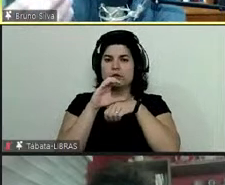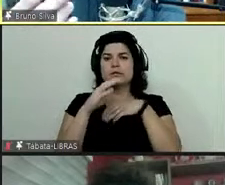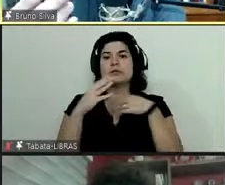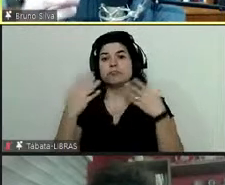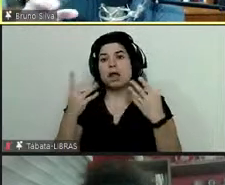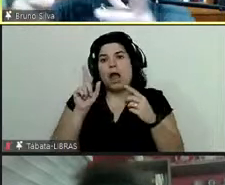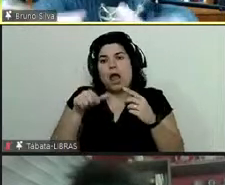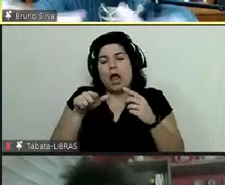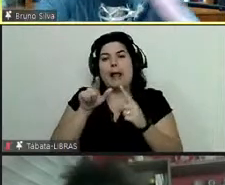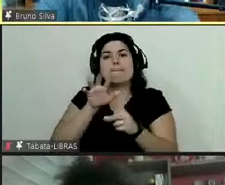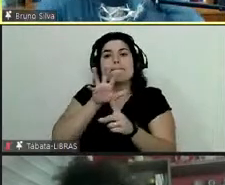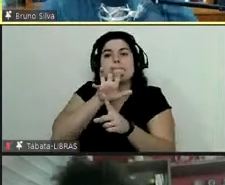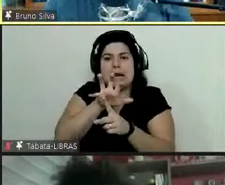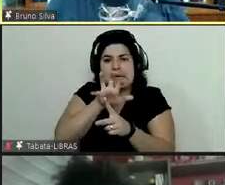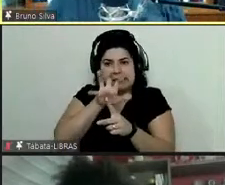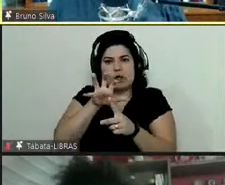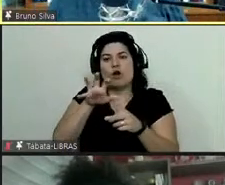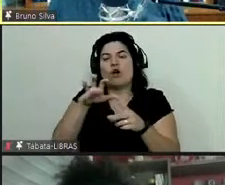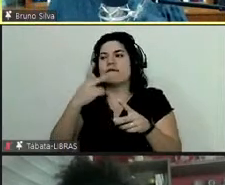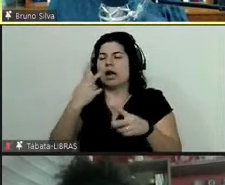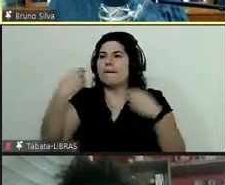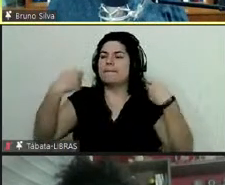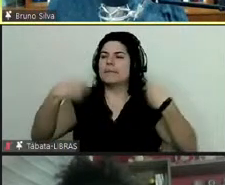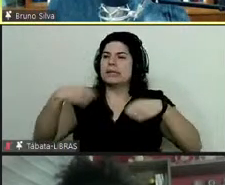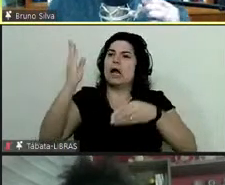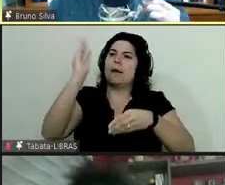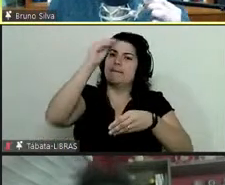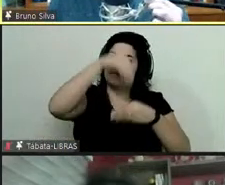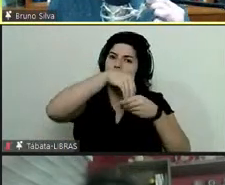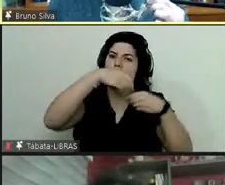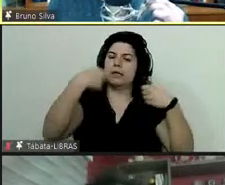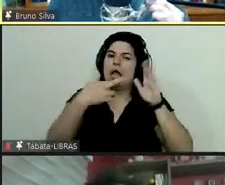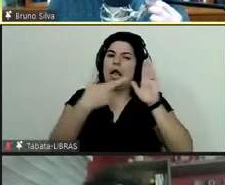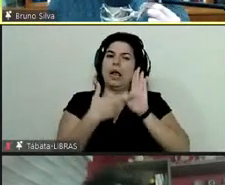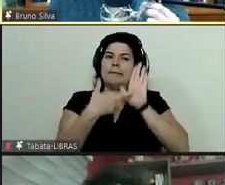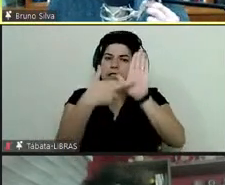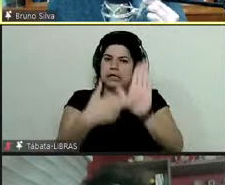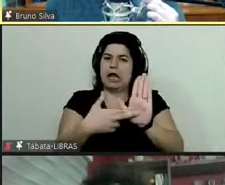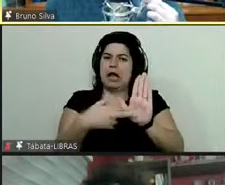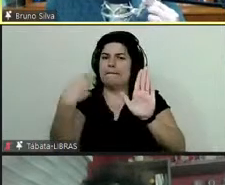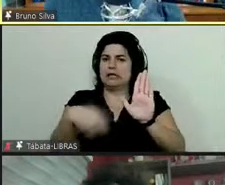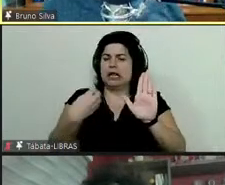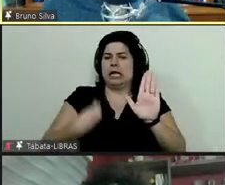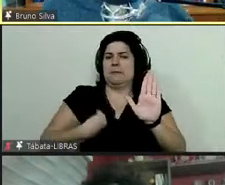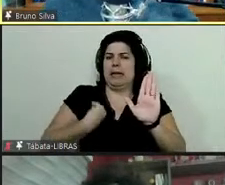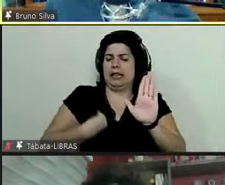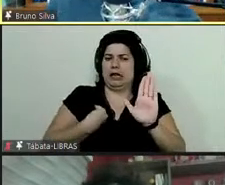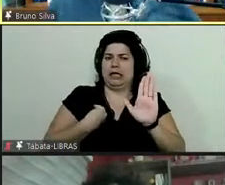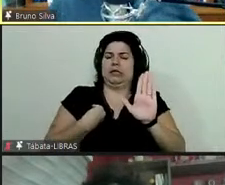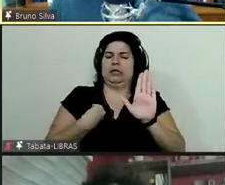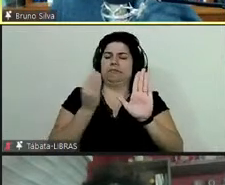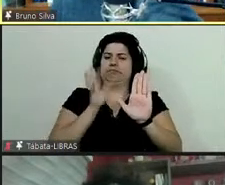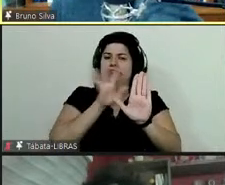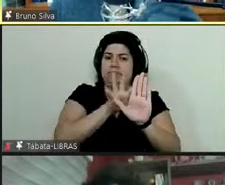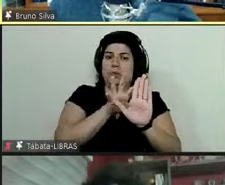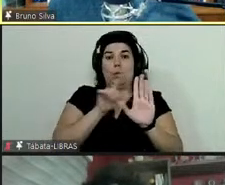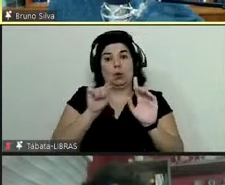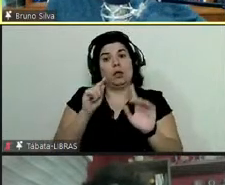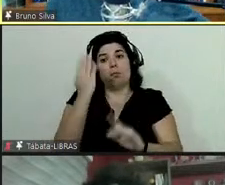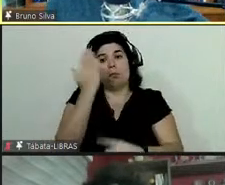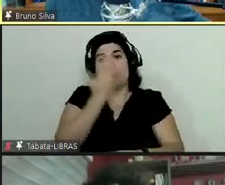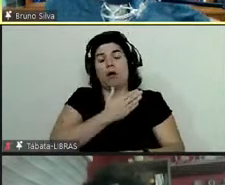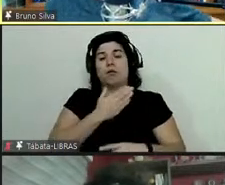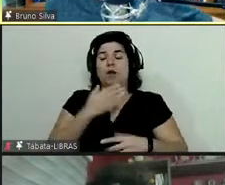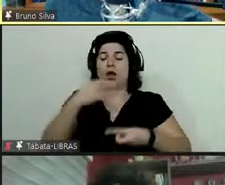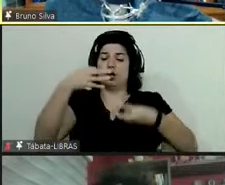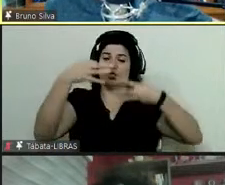Lobby é pressão é vó tem que estar ali dentro né representada presente então isso mostra por exemplo a força que